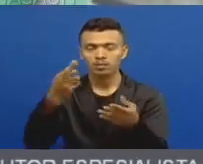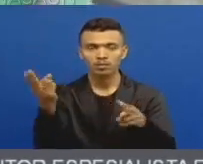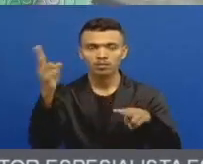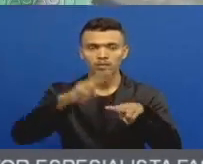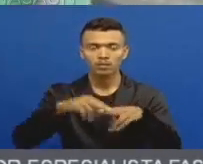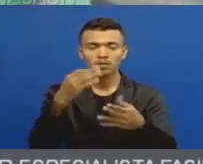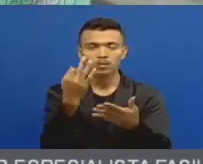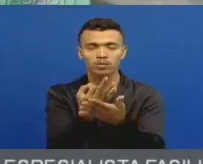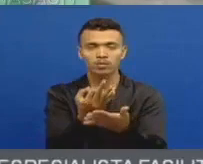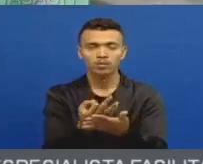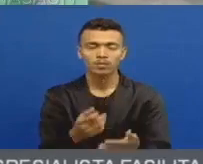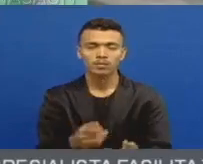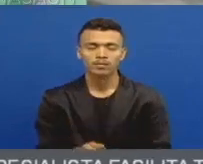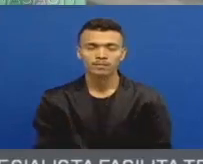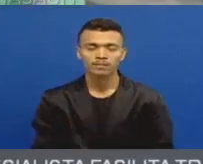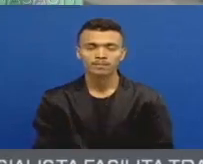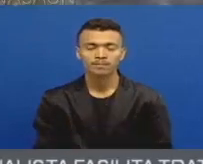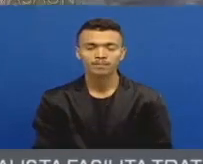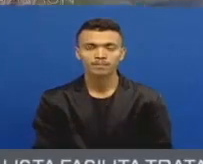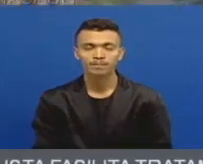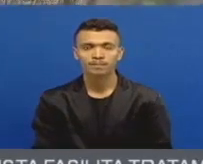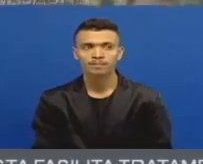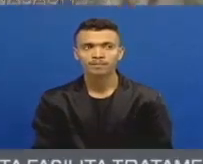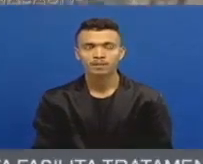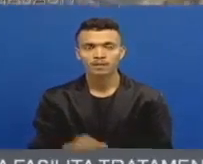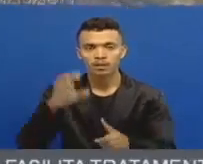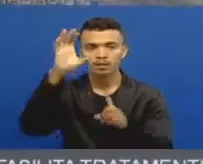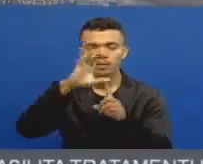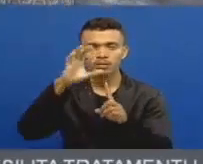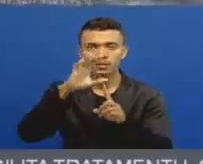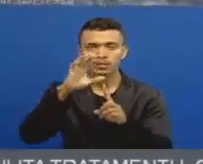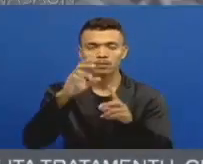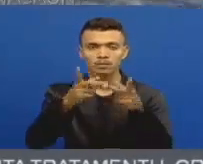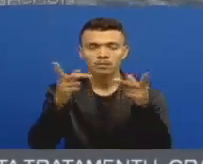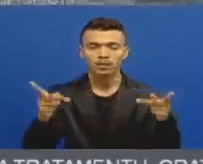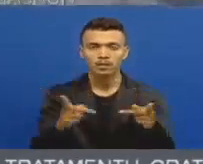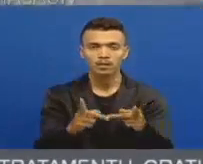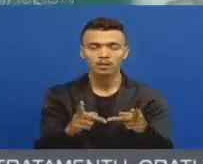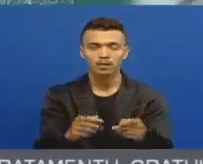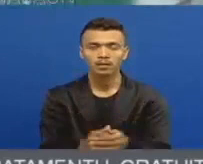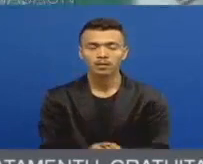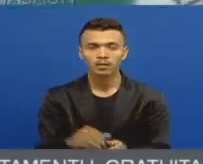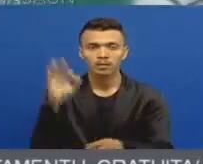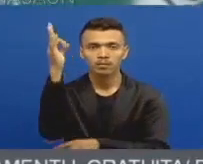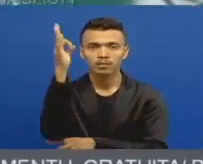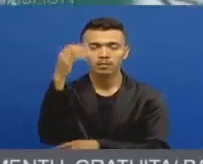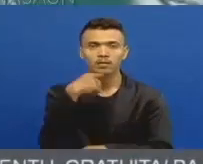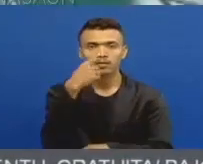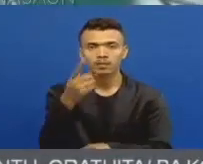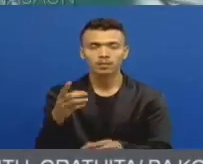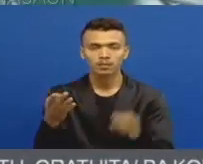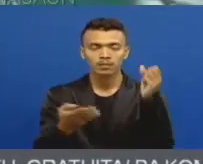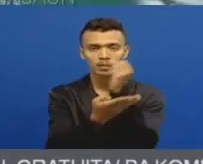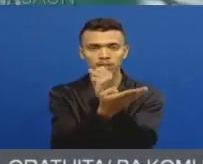né depende se lhe é mesmo. Chefe departamento área planta indústria no floresta actuir máquina